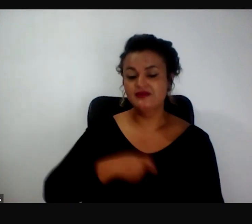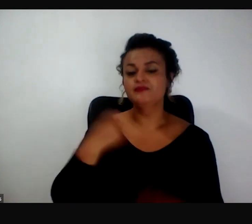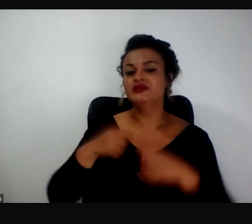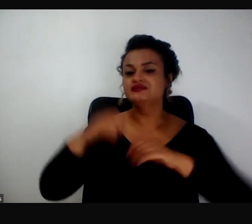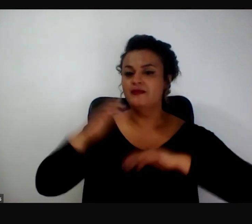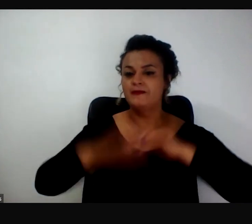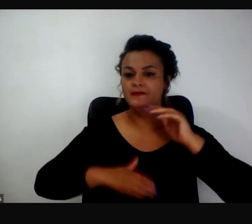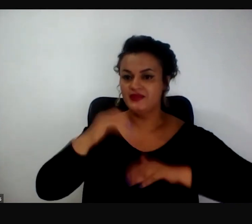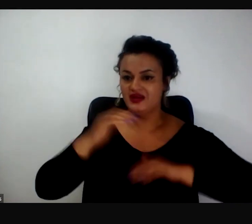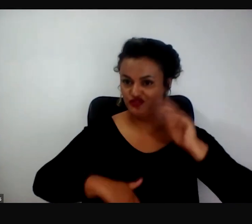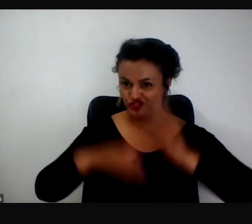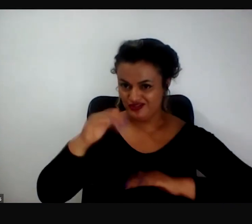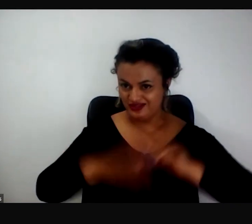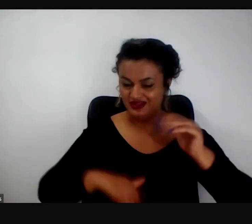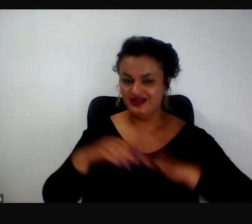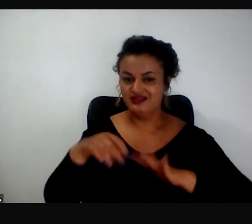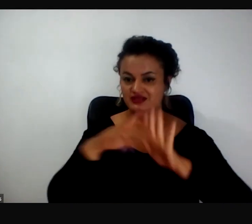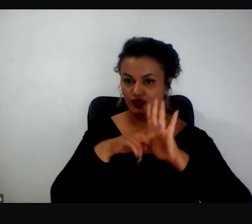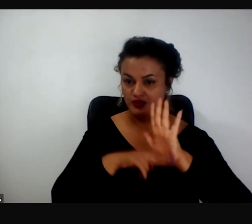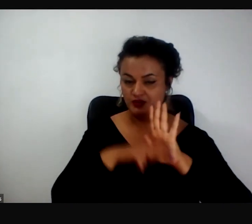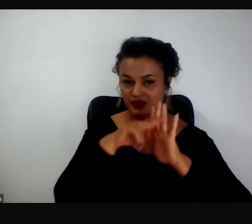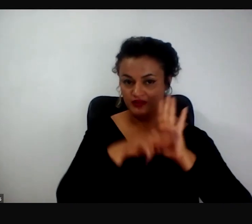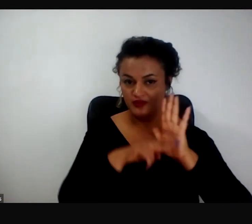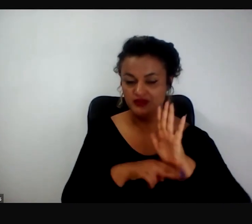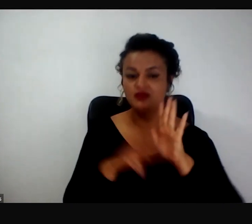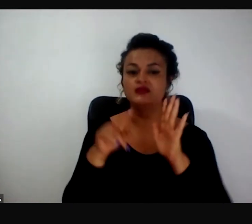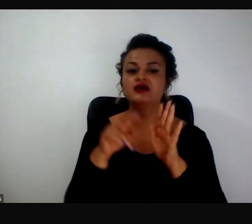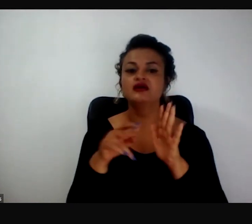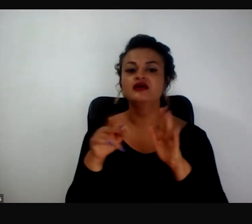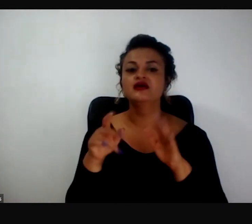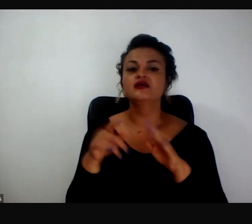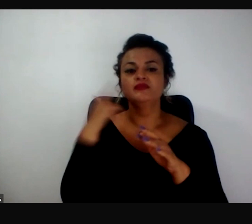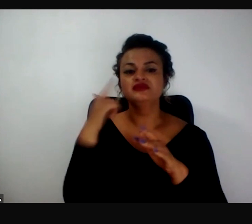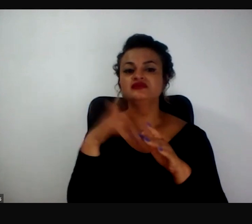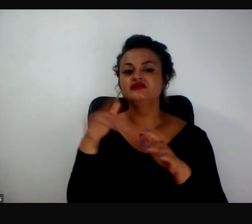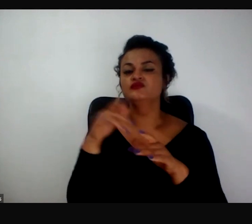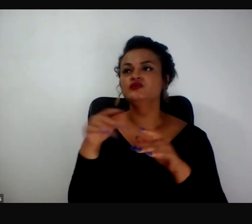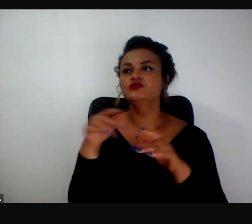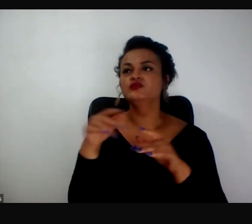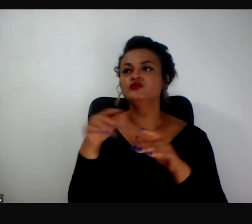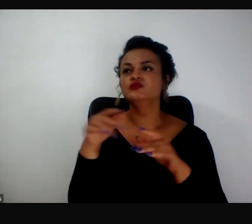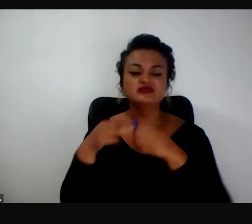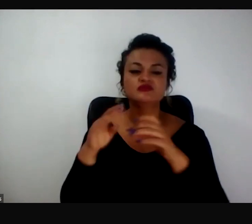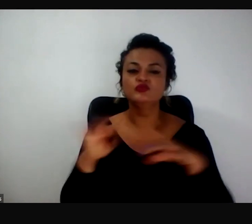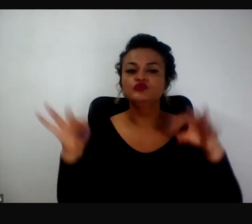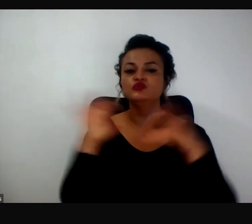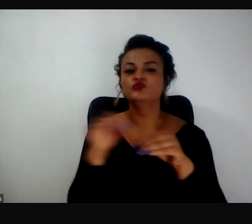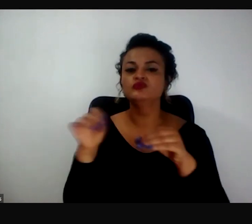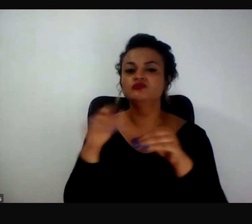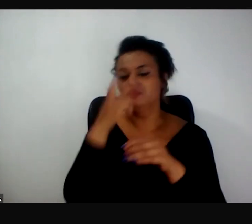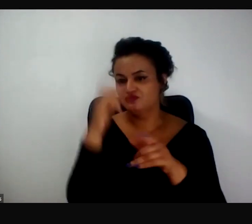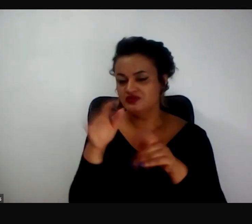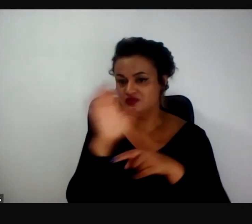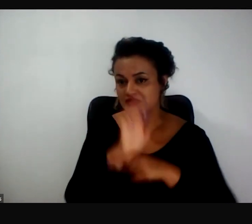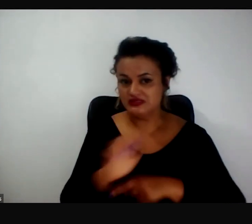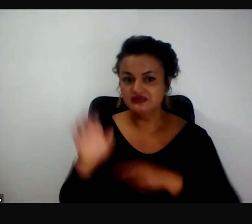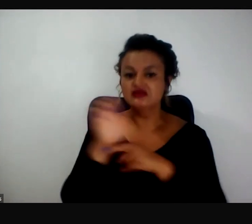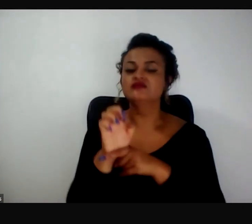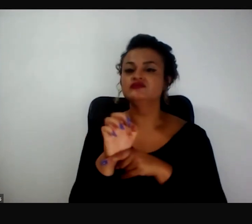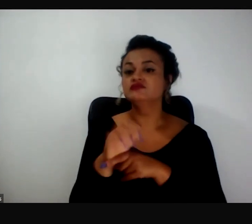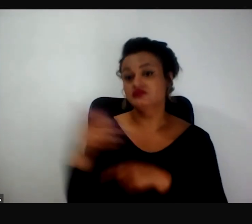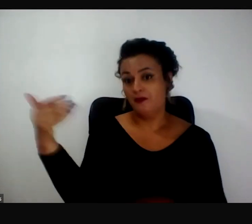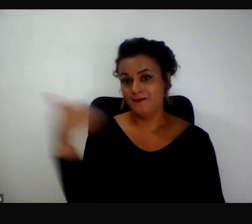uma norma europeia, se fala que todos os juízes dos Estados-membros são juízes de direito europeu,